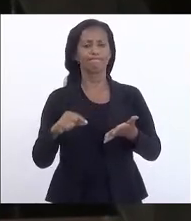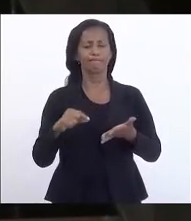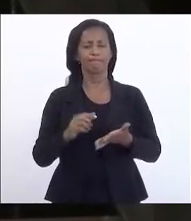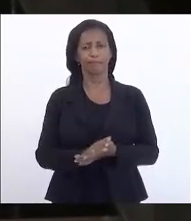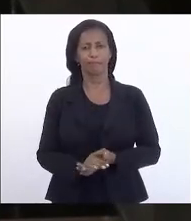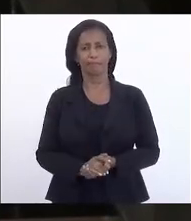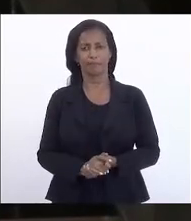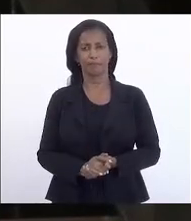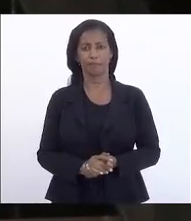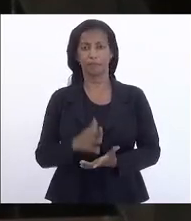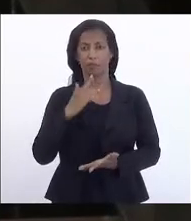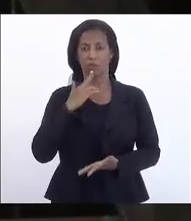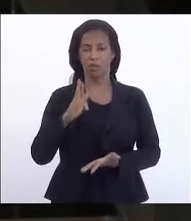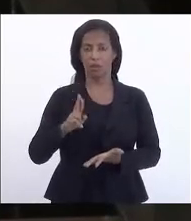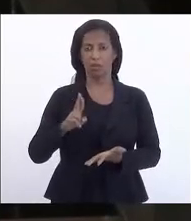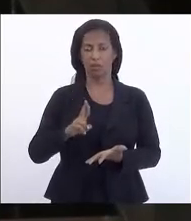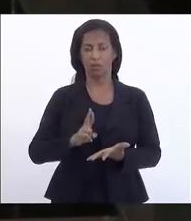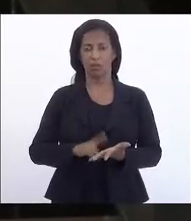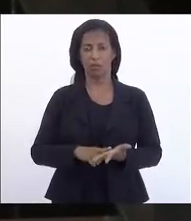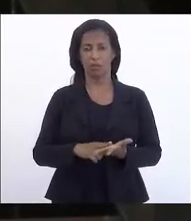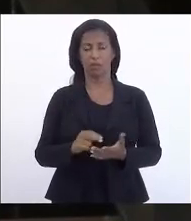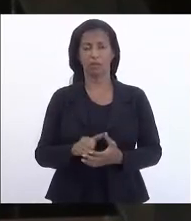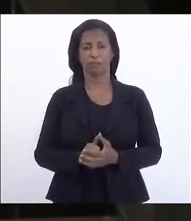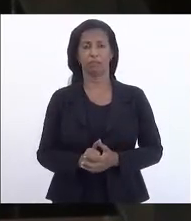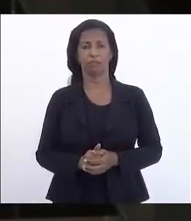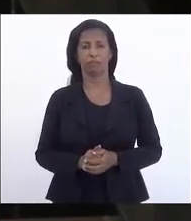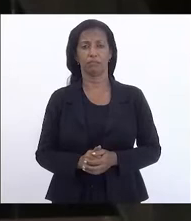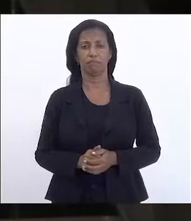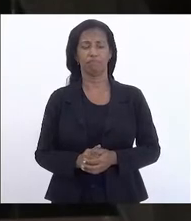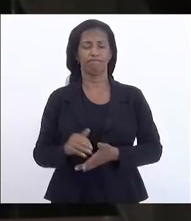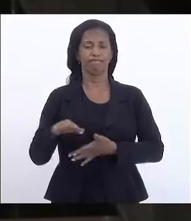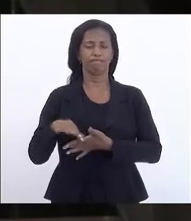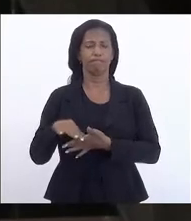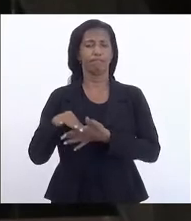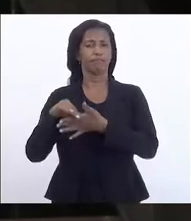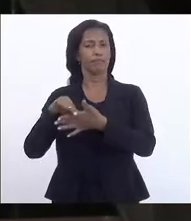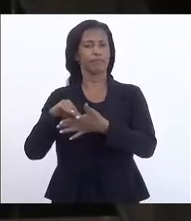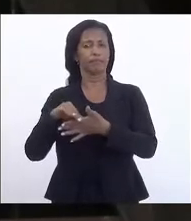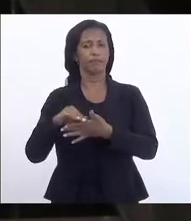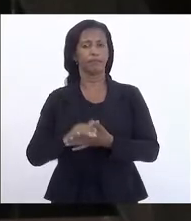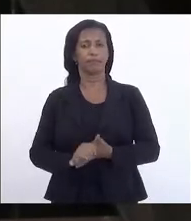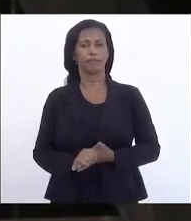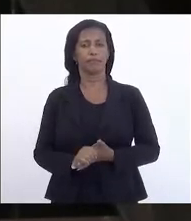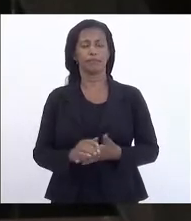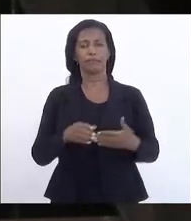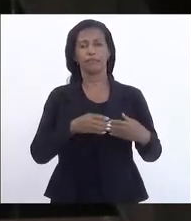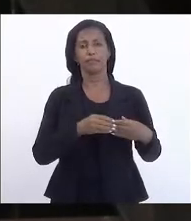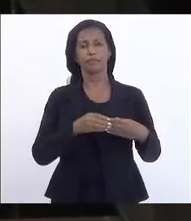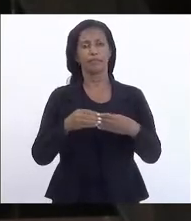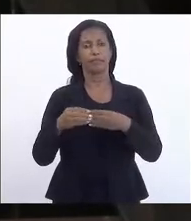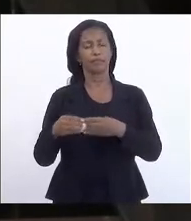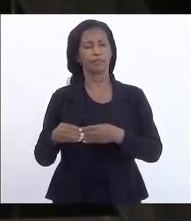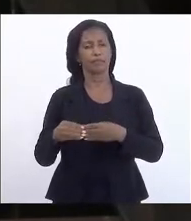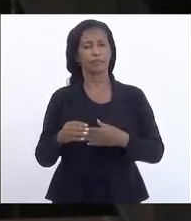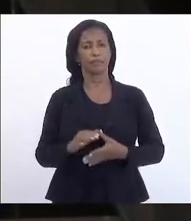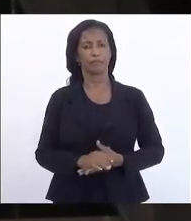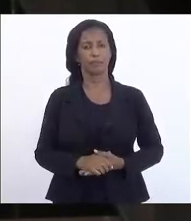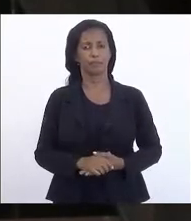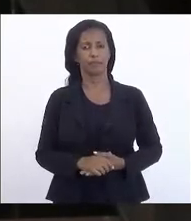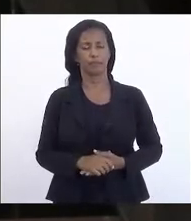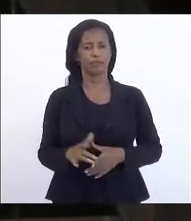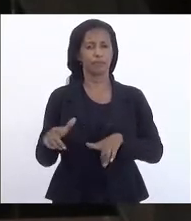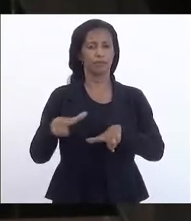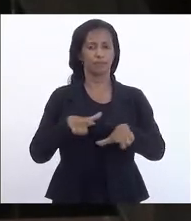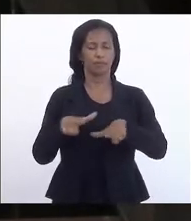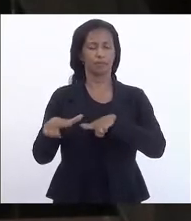de reconhecer a liderança e a condução dos